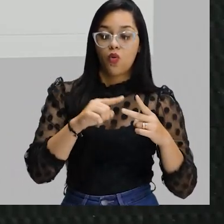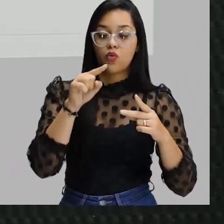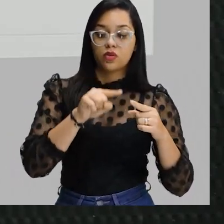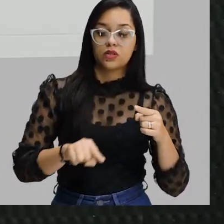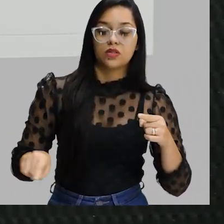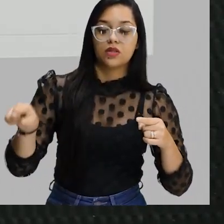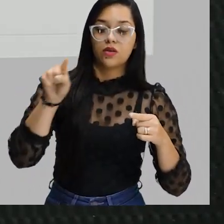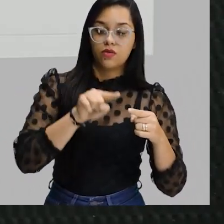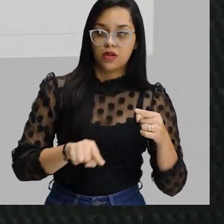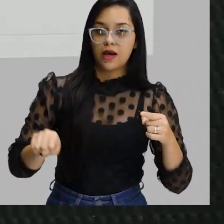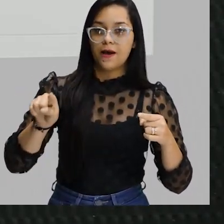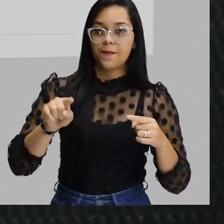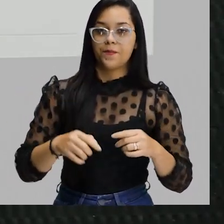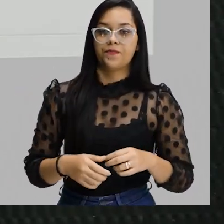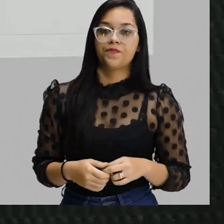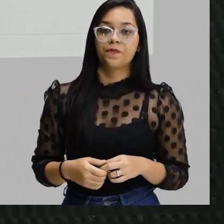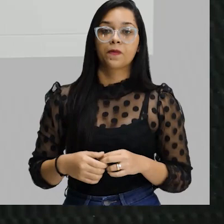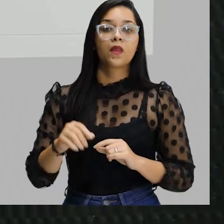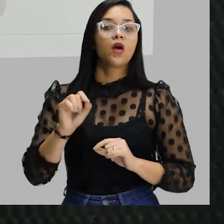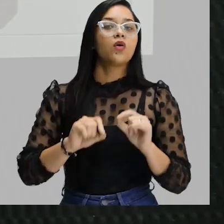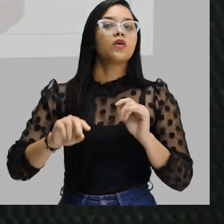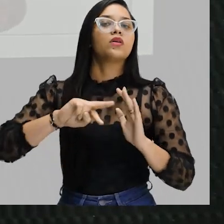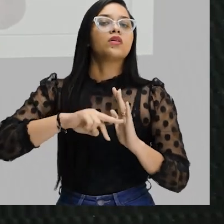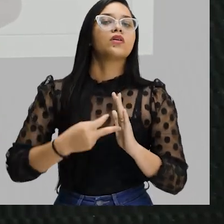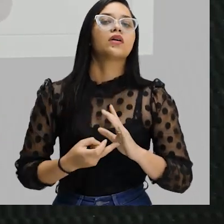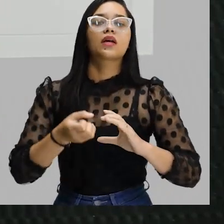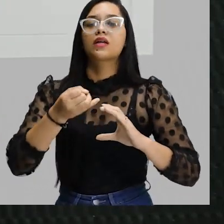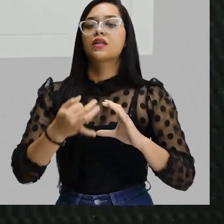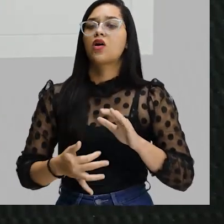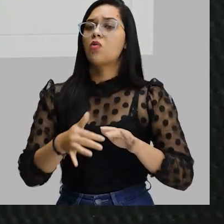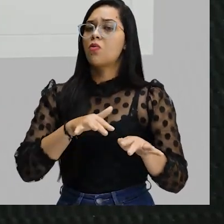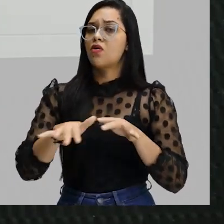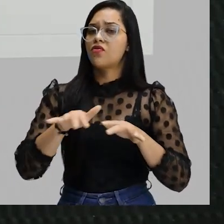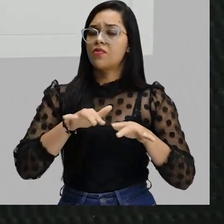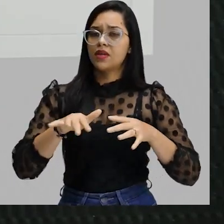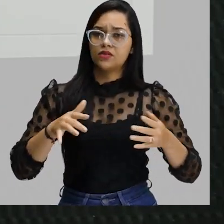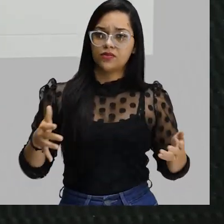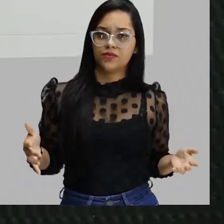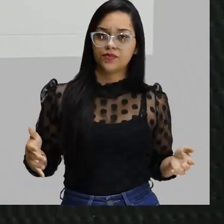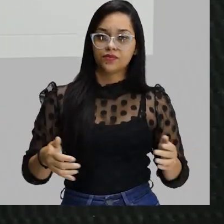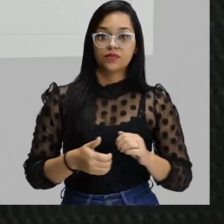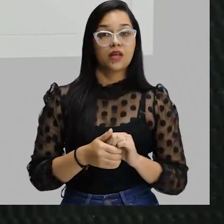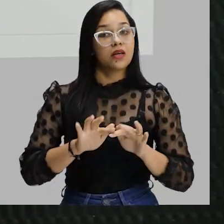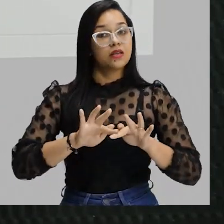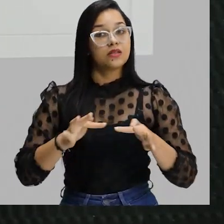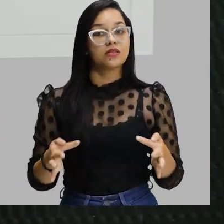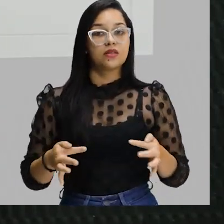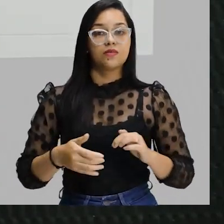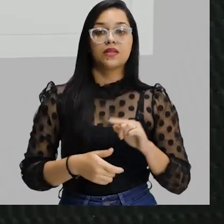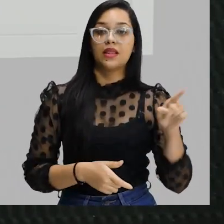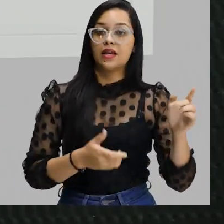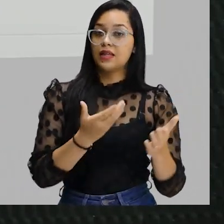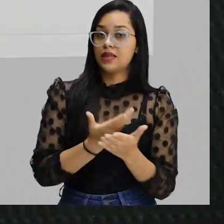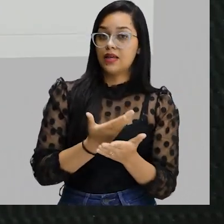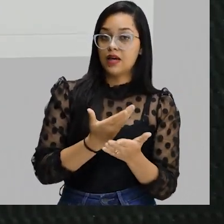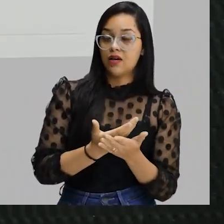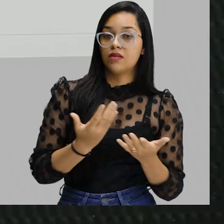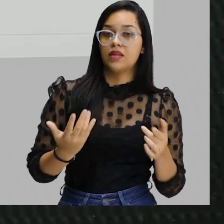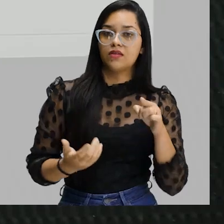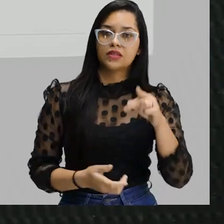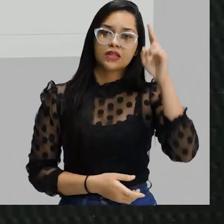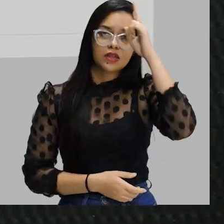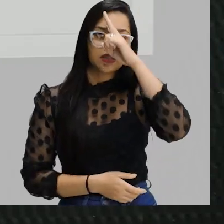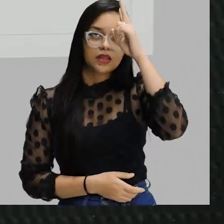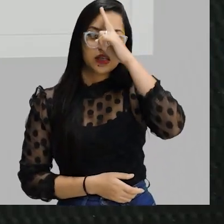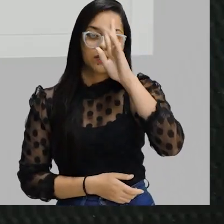ok? O que vai caracterizar o movimento ele ser uniformemente variado? Muito simples. Lá na aula você lembra